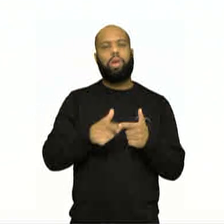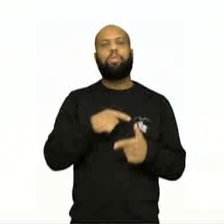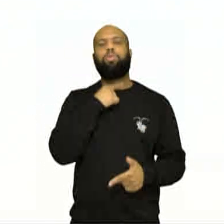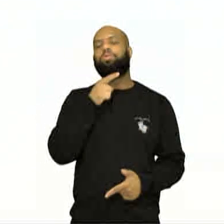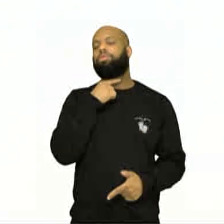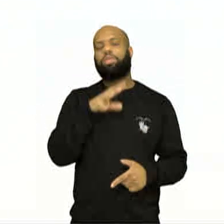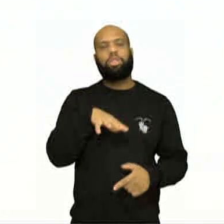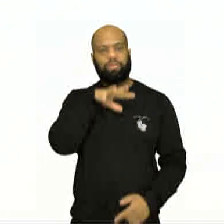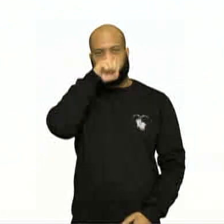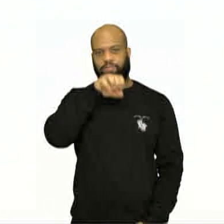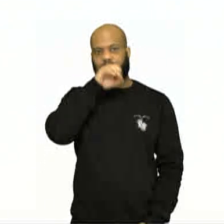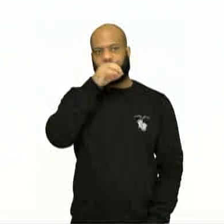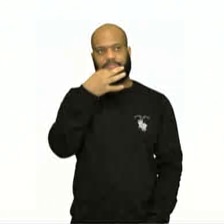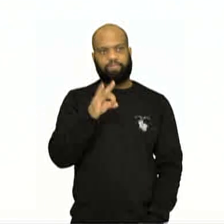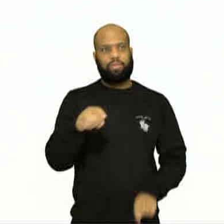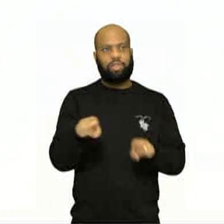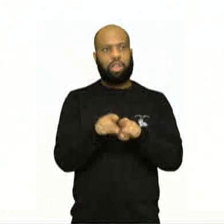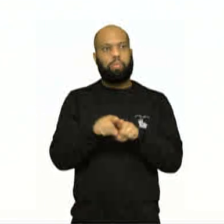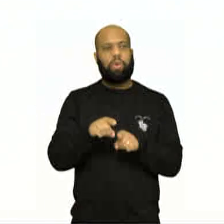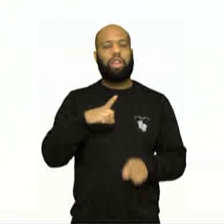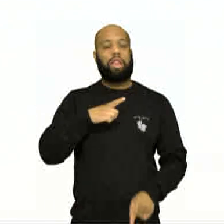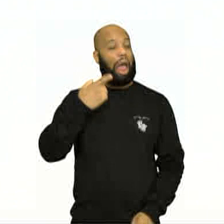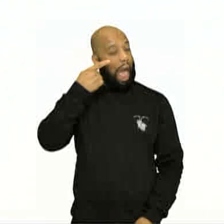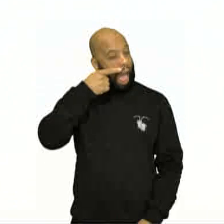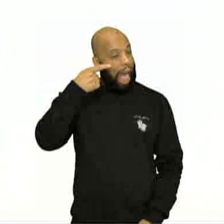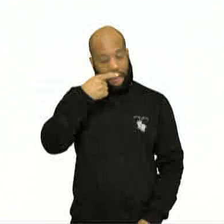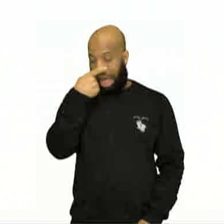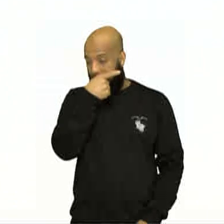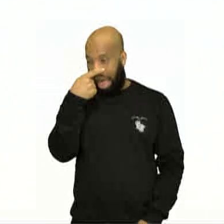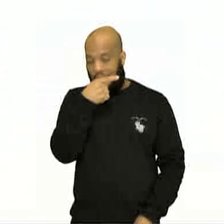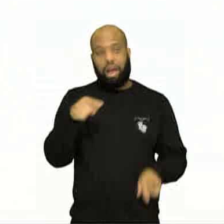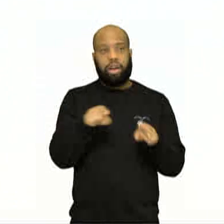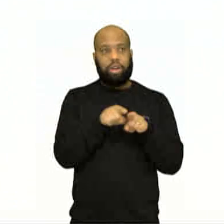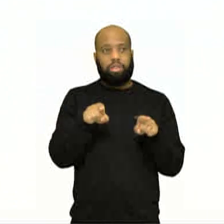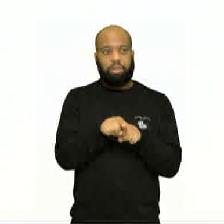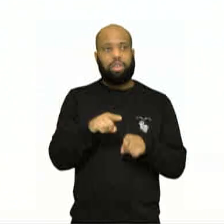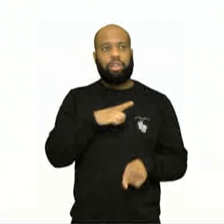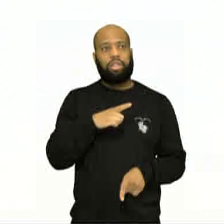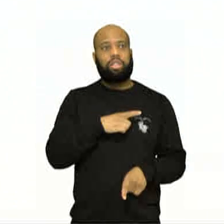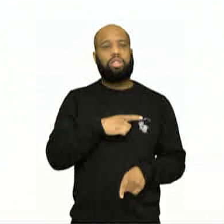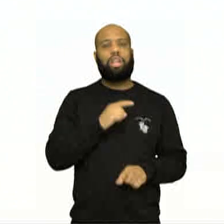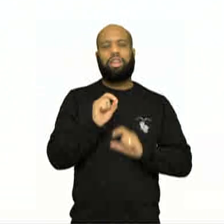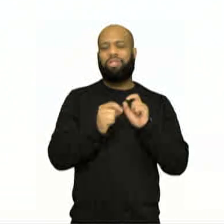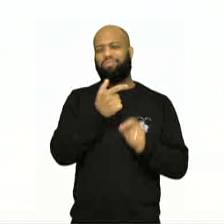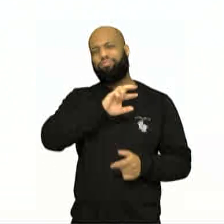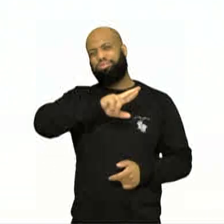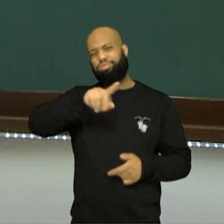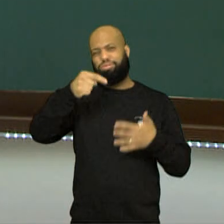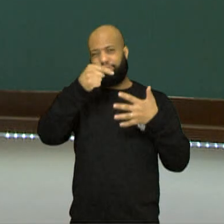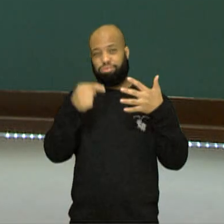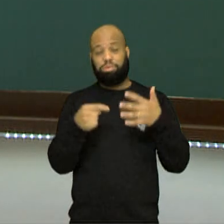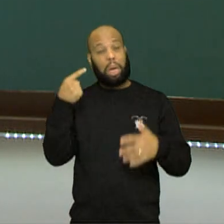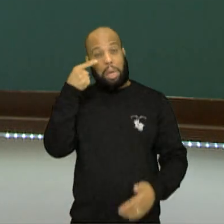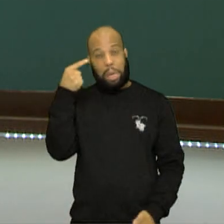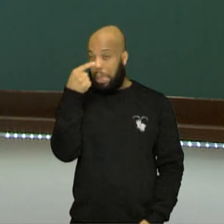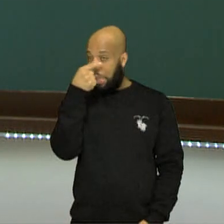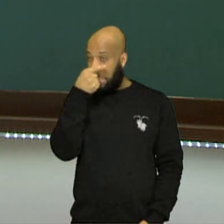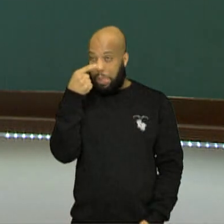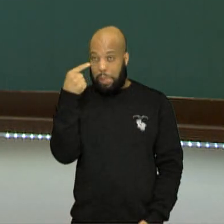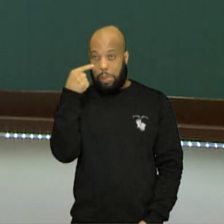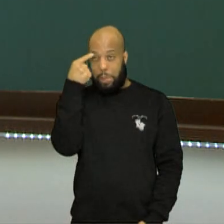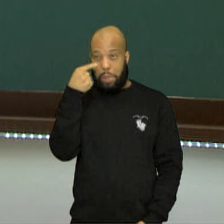nas pessoas, conjuntivite, bronquite, irritação dos olhos,